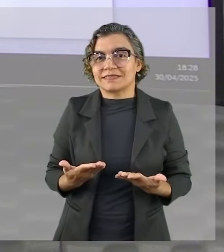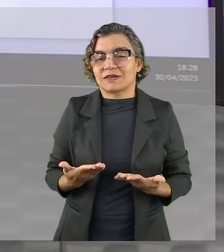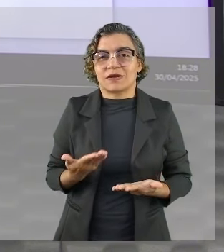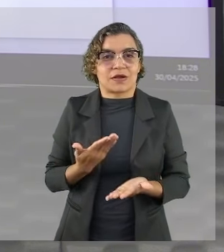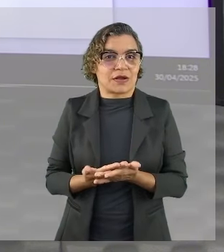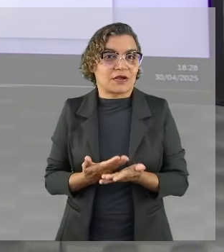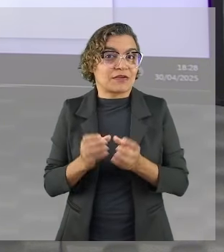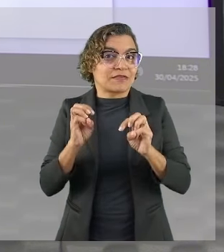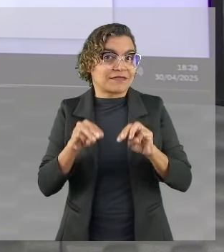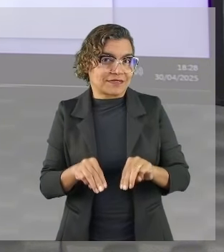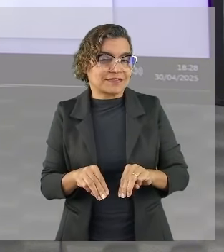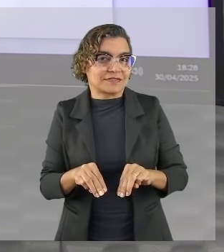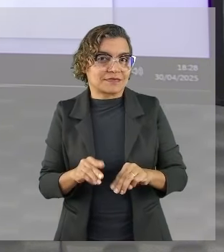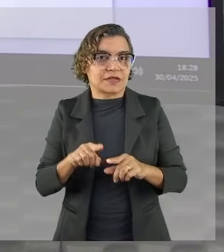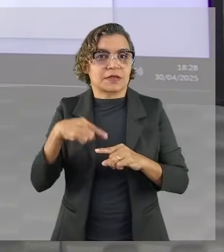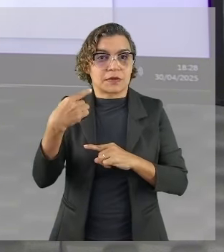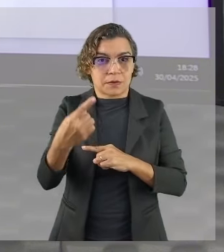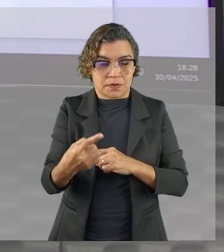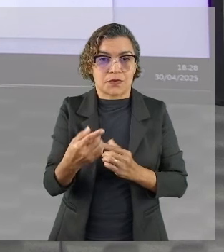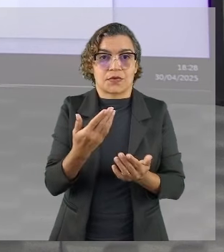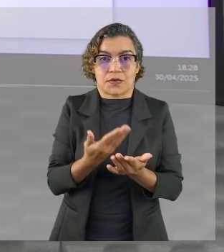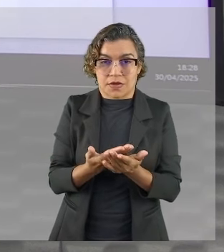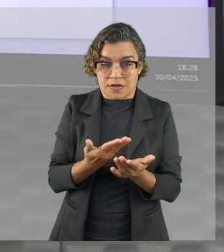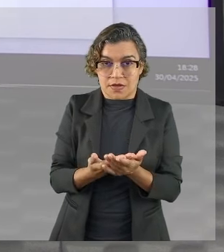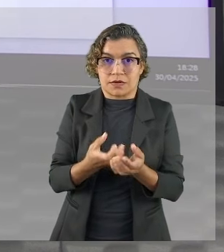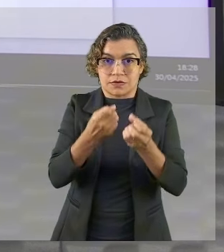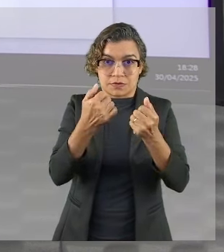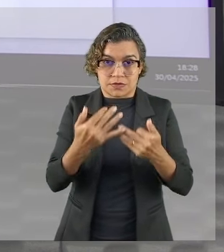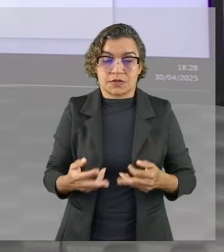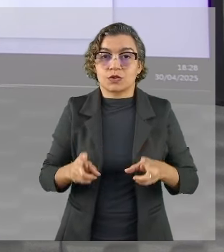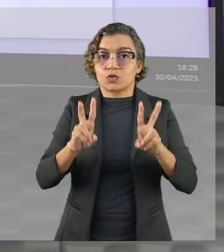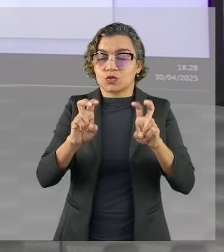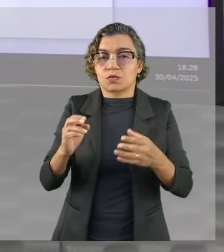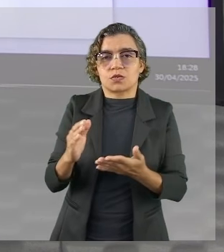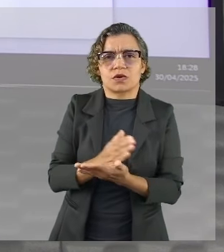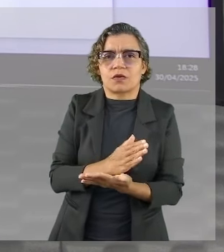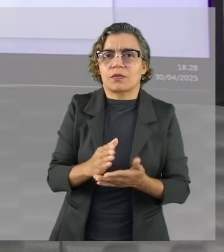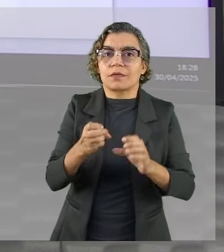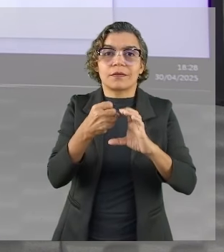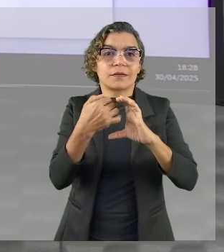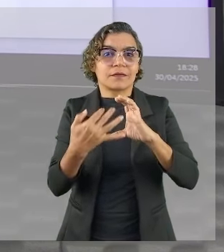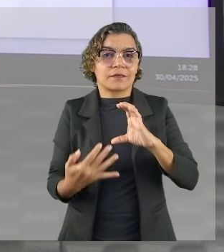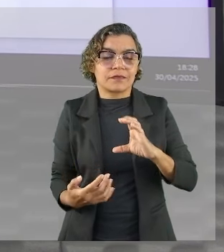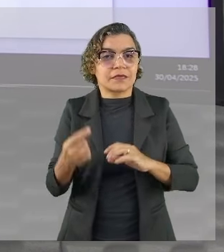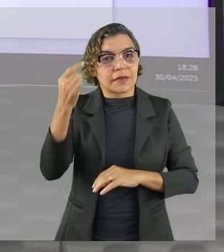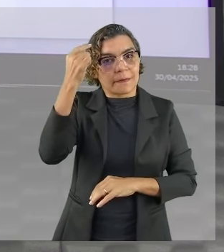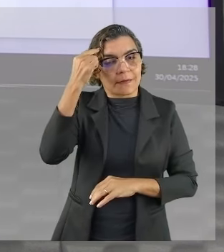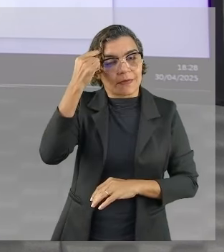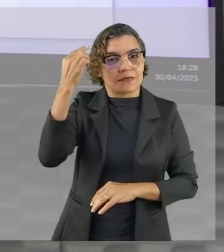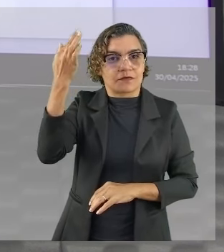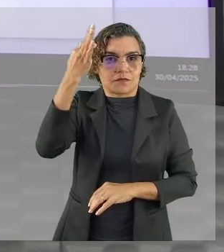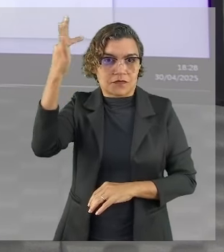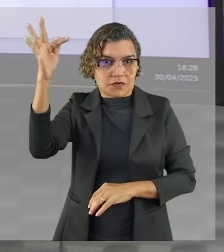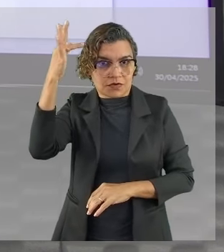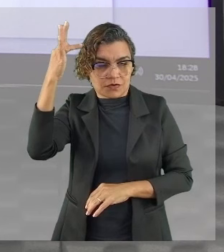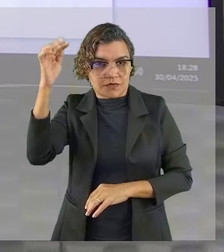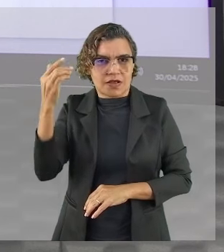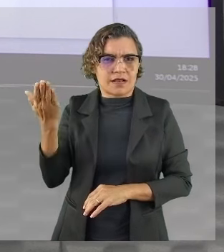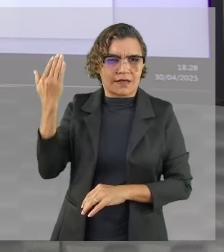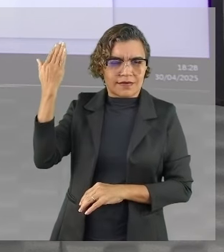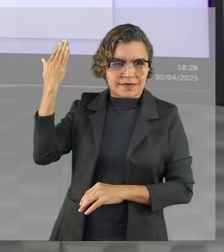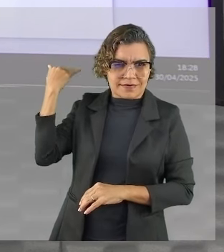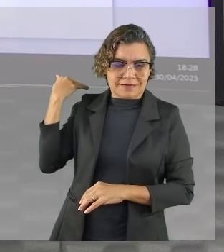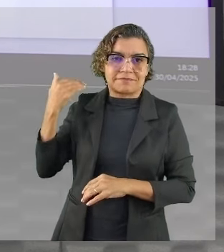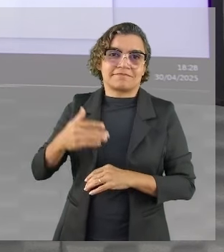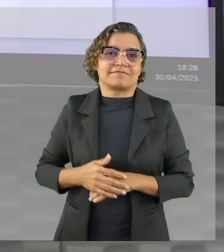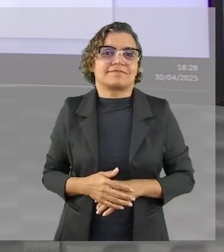hoje é só, né? Na próxima aula a gente vai falar sobre algumas características do pensamento filosófico lá na antiguidade.